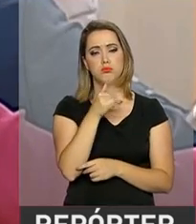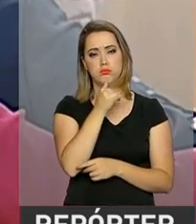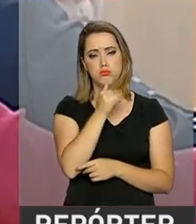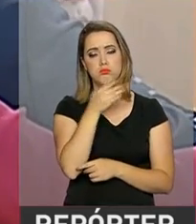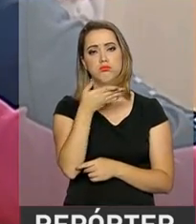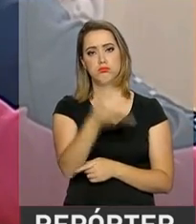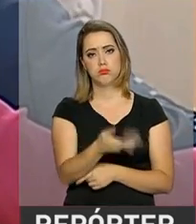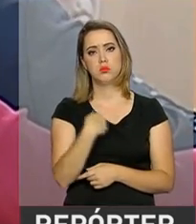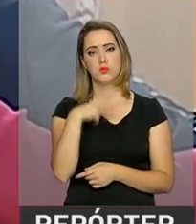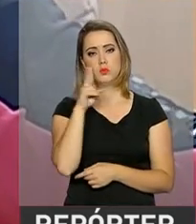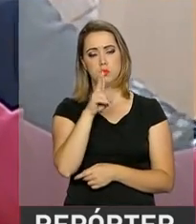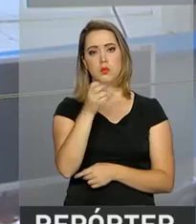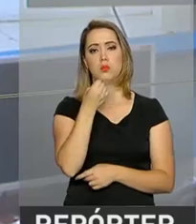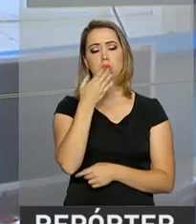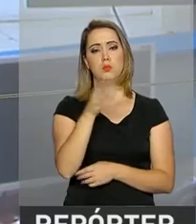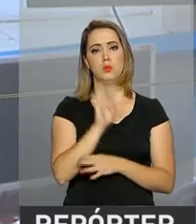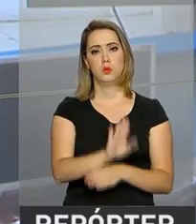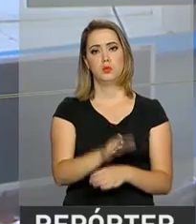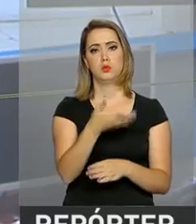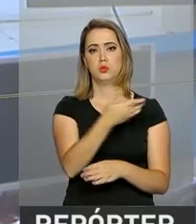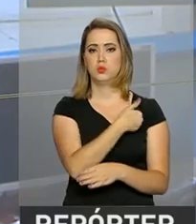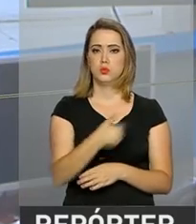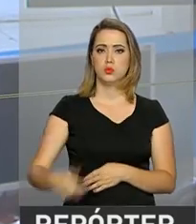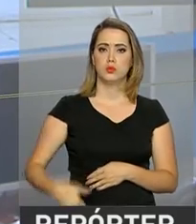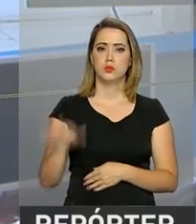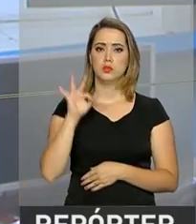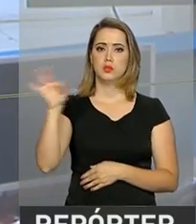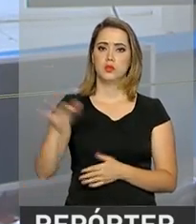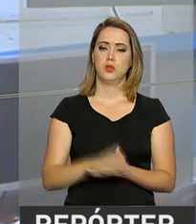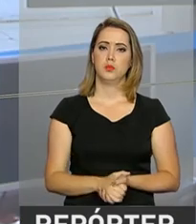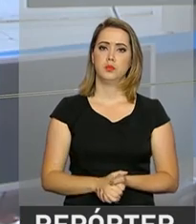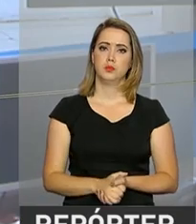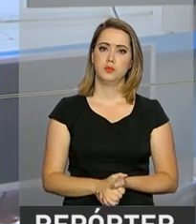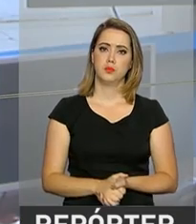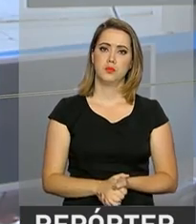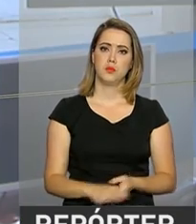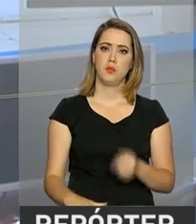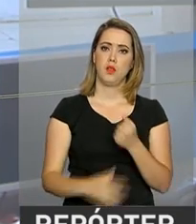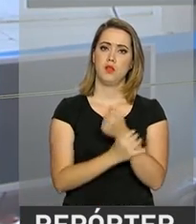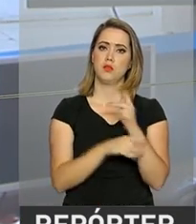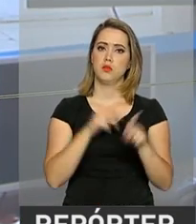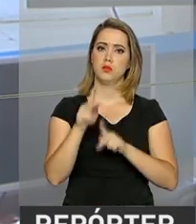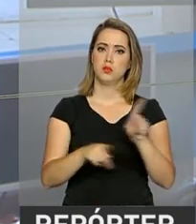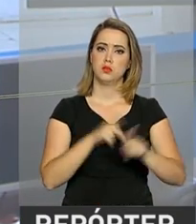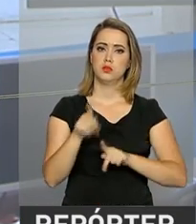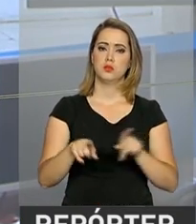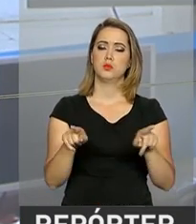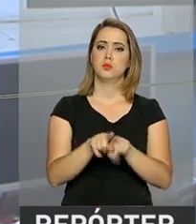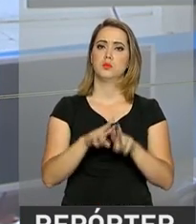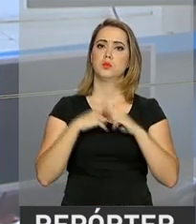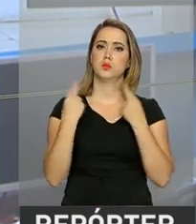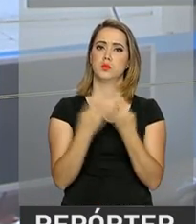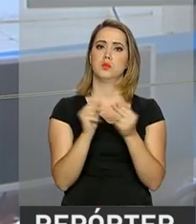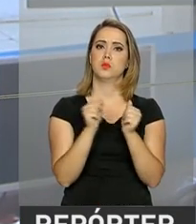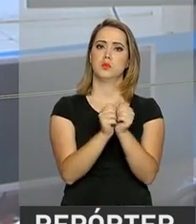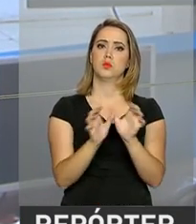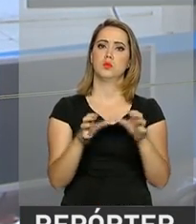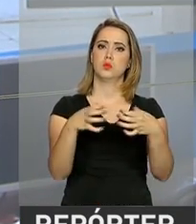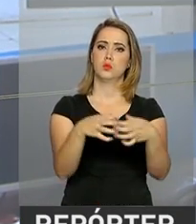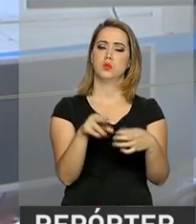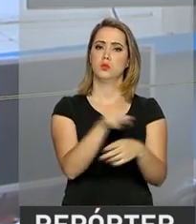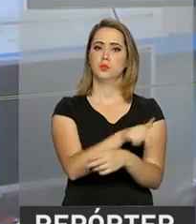governo federal com estado e Segurança Pública foi também o tema de uma reunião do presidente Michel Temer com a equipe de